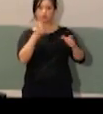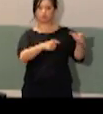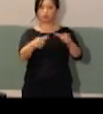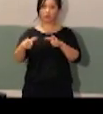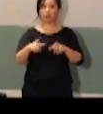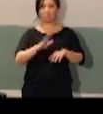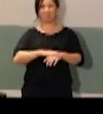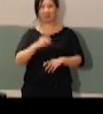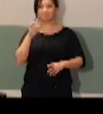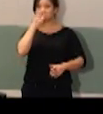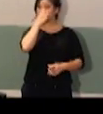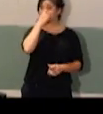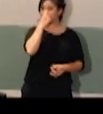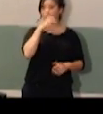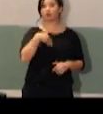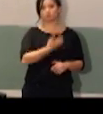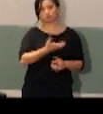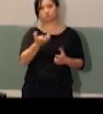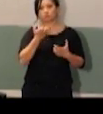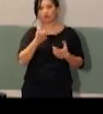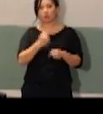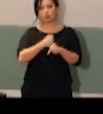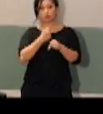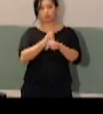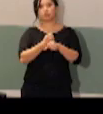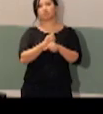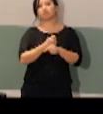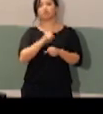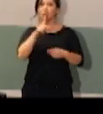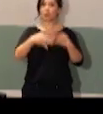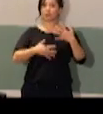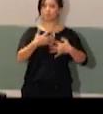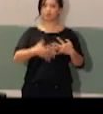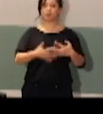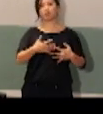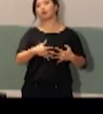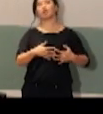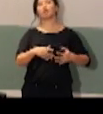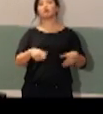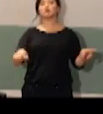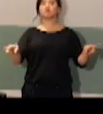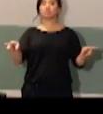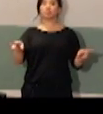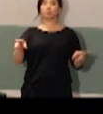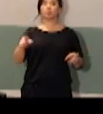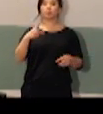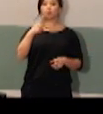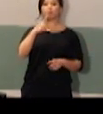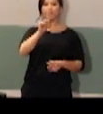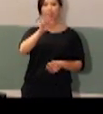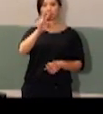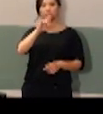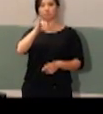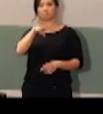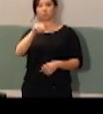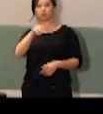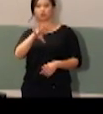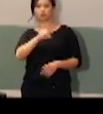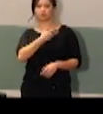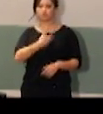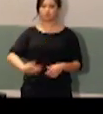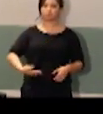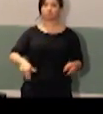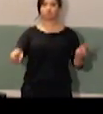Defendemos isso. Defendemos também a prioridade do uso do veículo leve sobre trilhos. Defendemos, no caso do